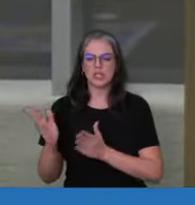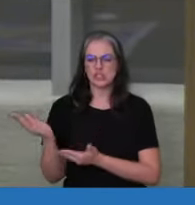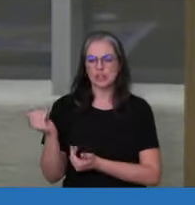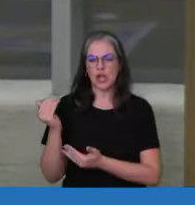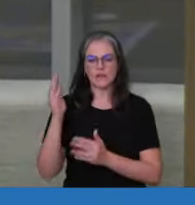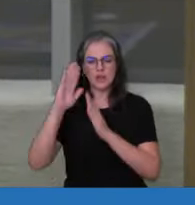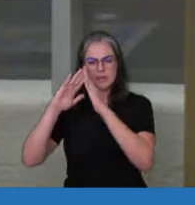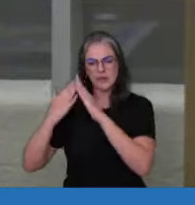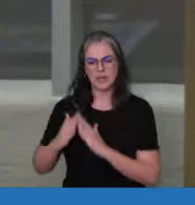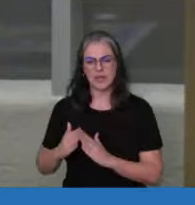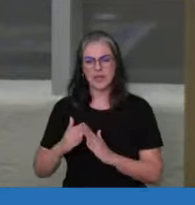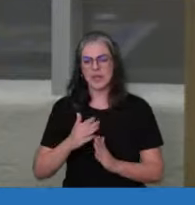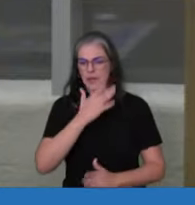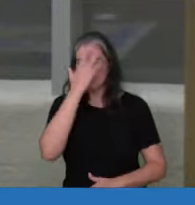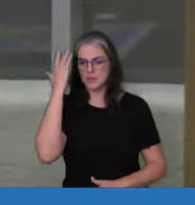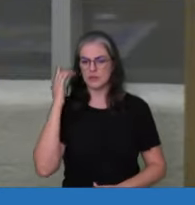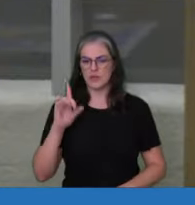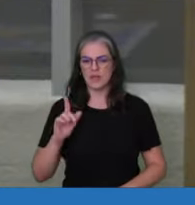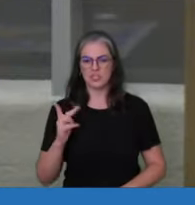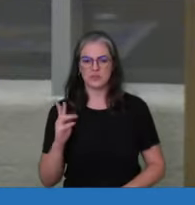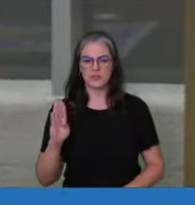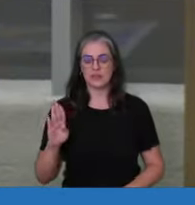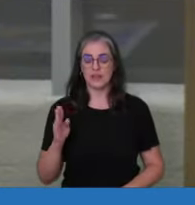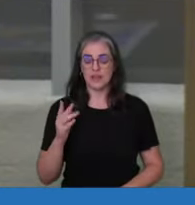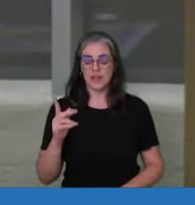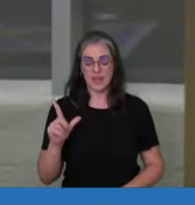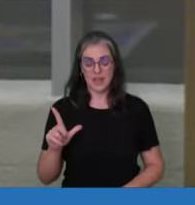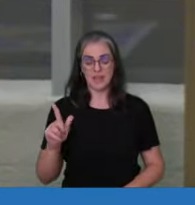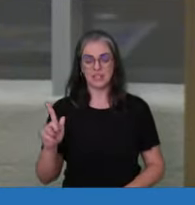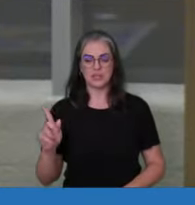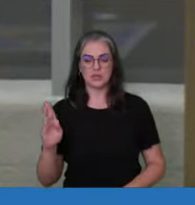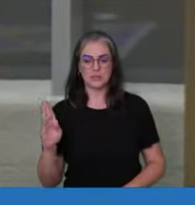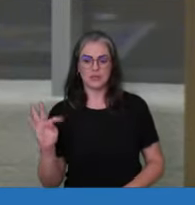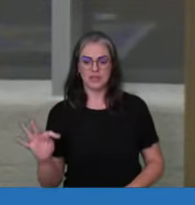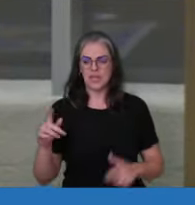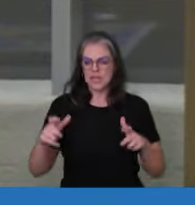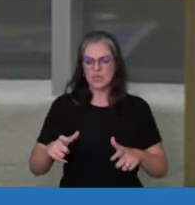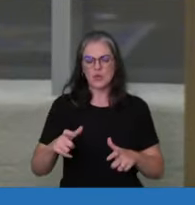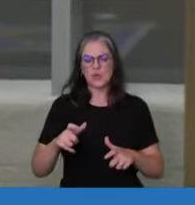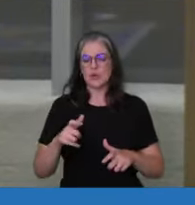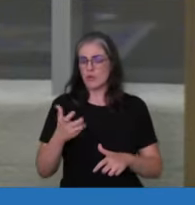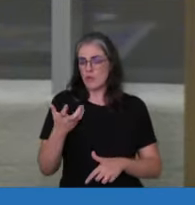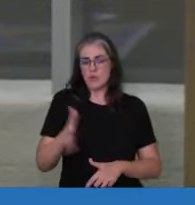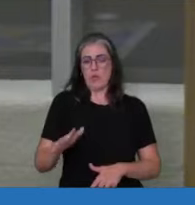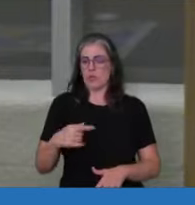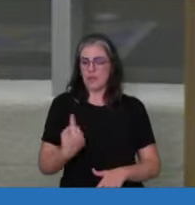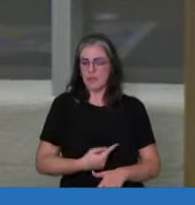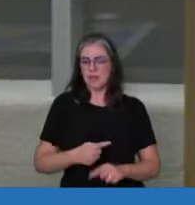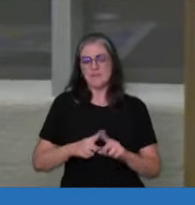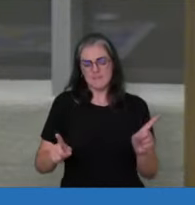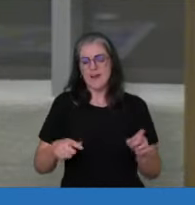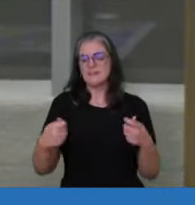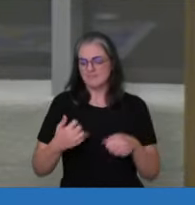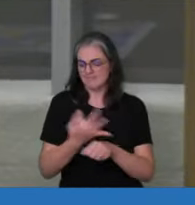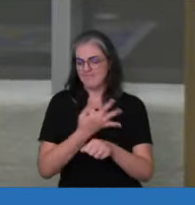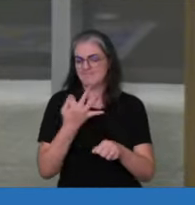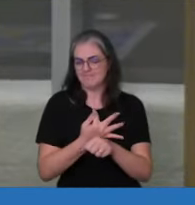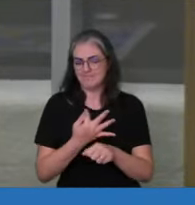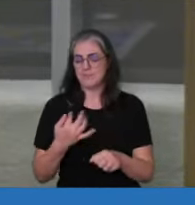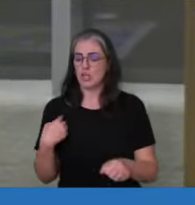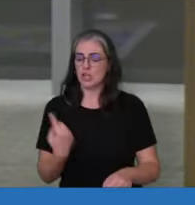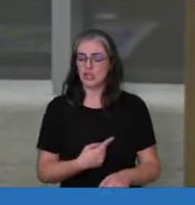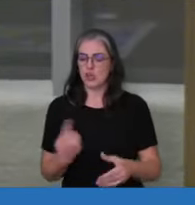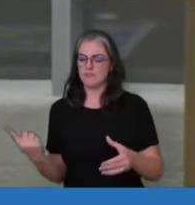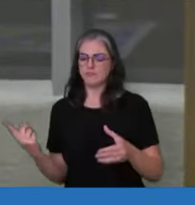de pessoas LGBT neste espaço nefasto que não nos quer, não nos quer, mas terão que nos engolir, porque chegamos